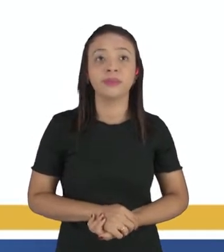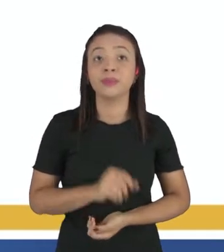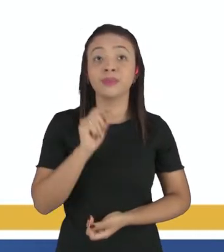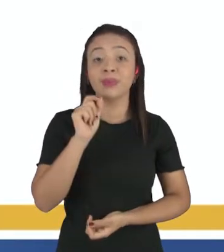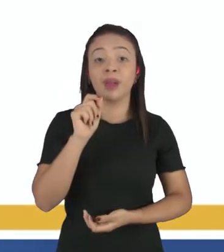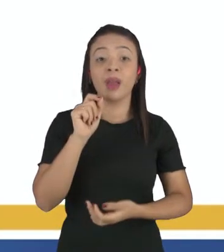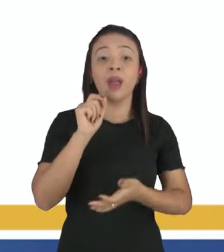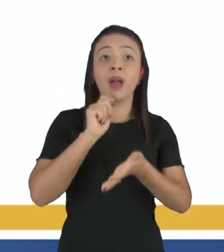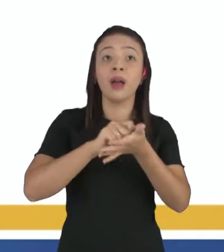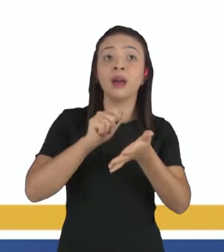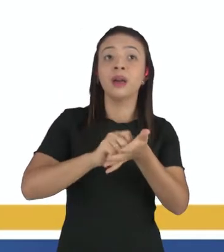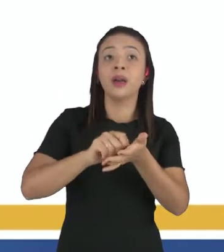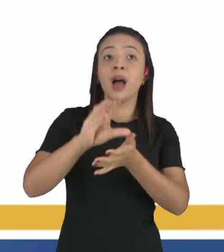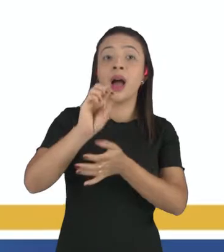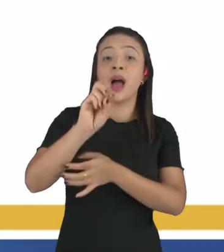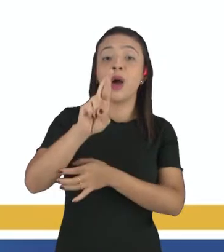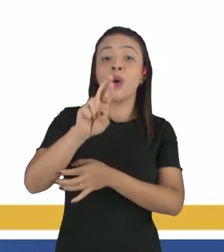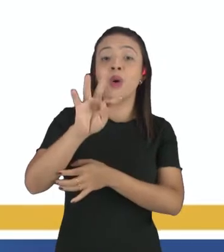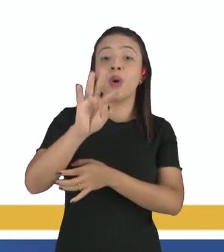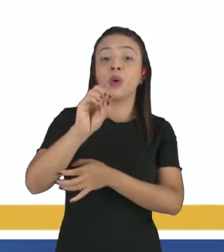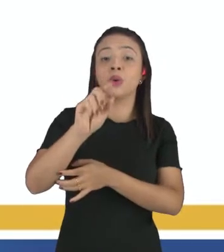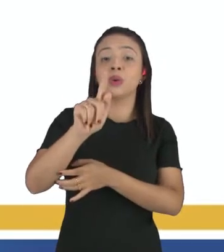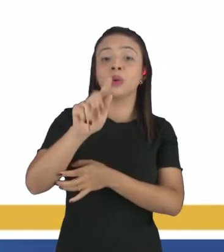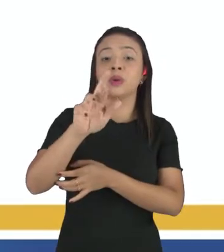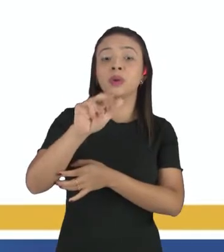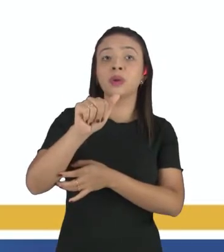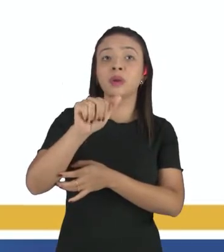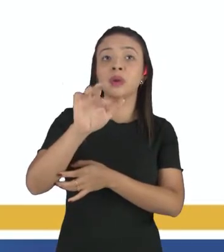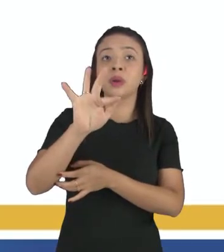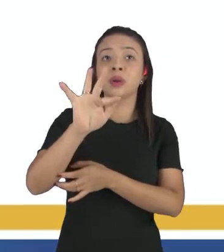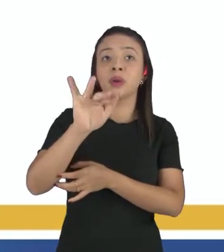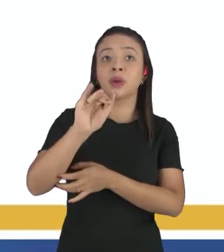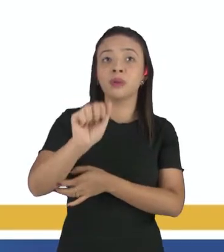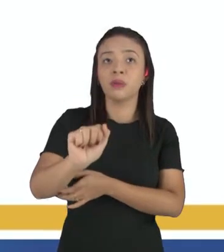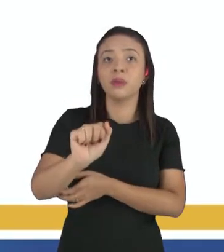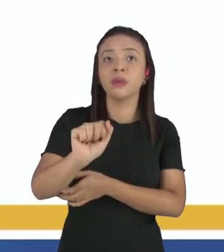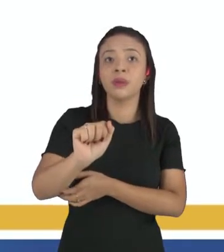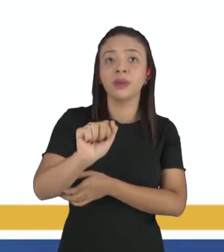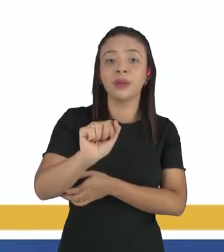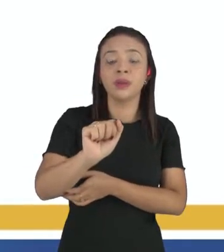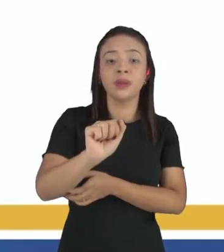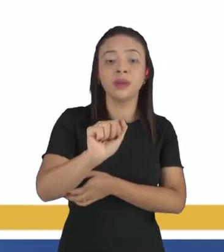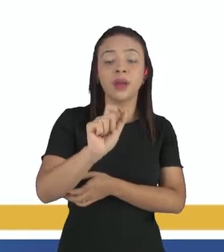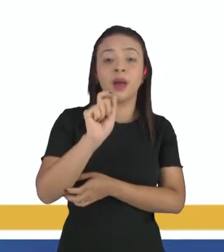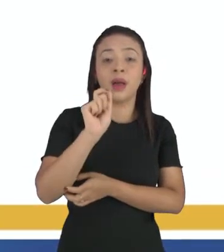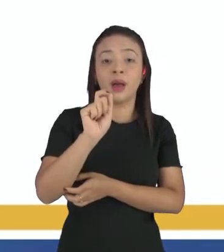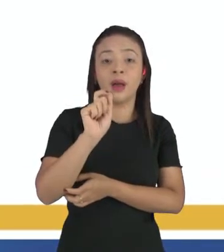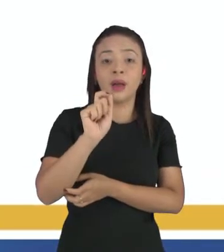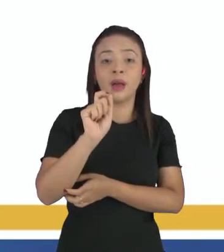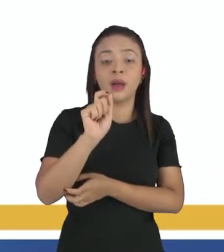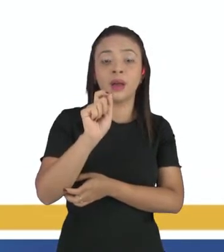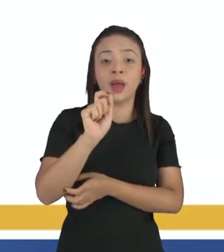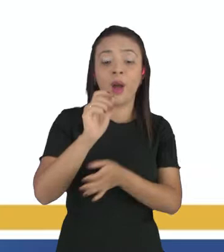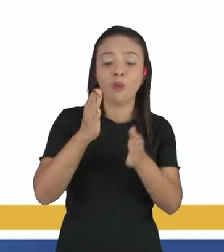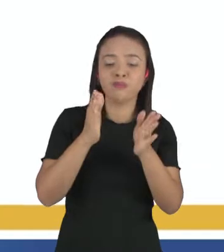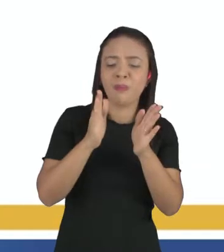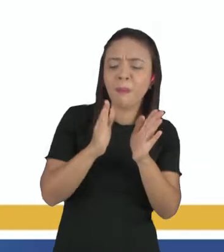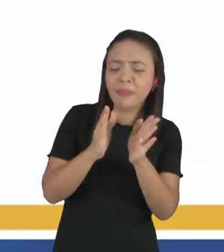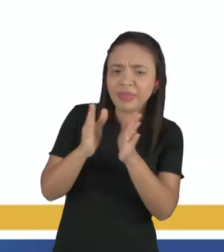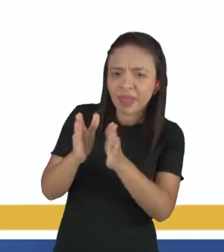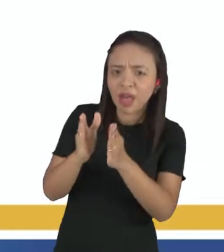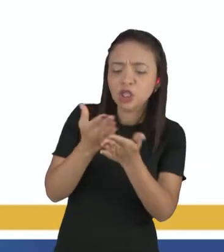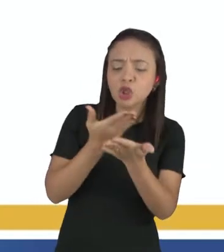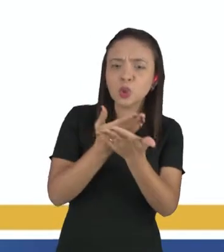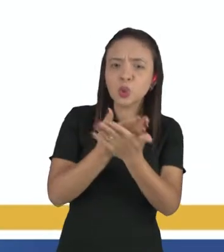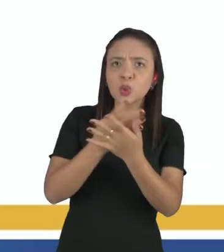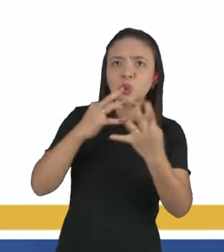Porque a ortografia, pessoal, vamos dizer, é uma parte dos nossos estudos